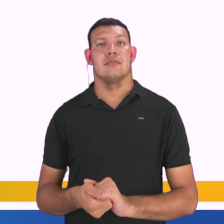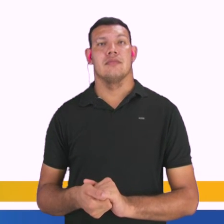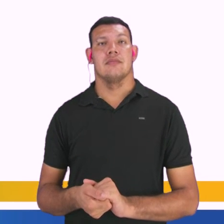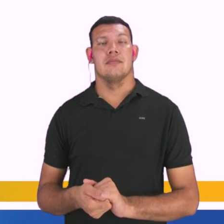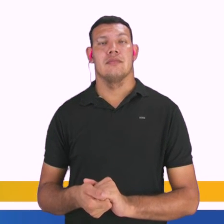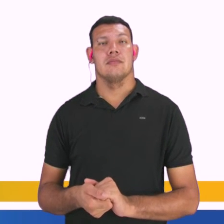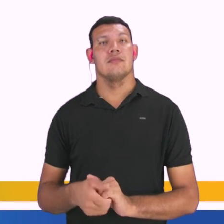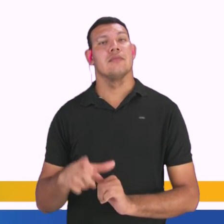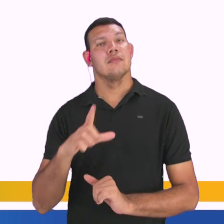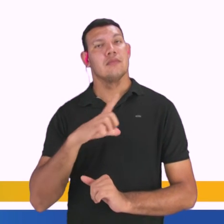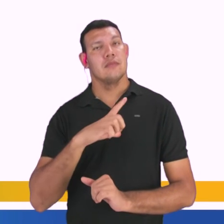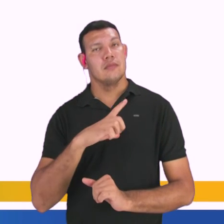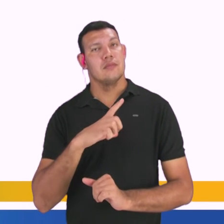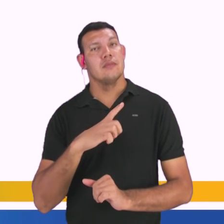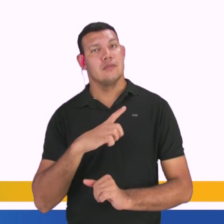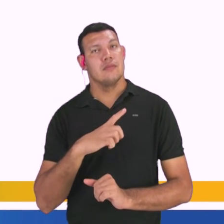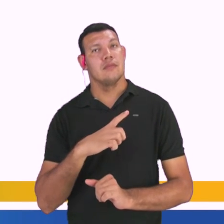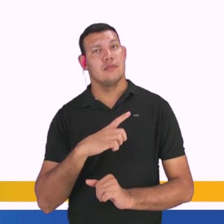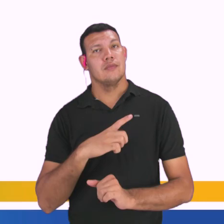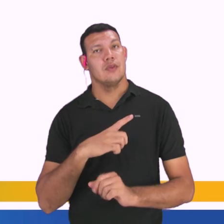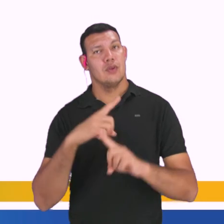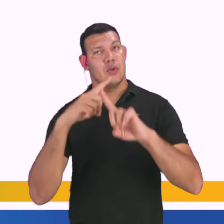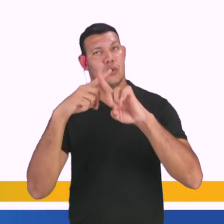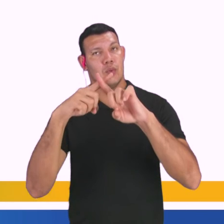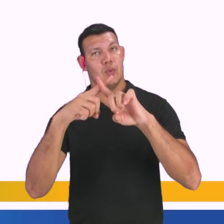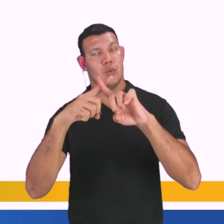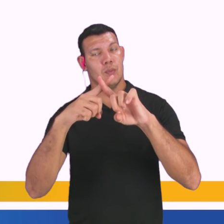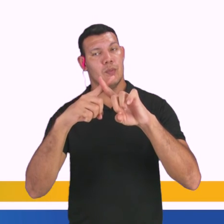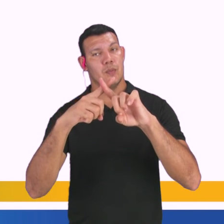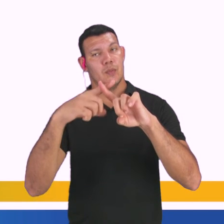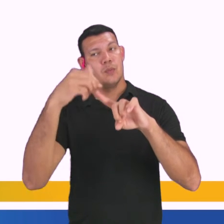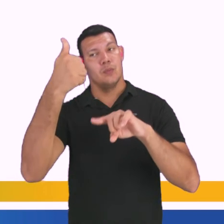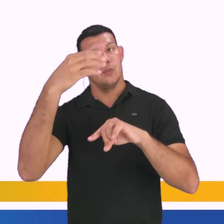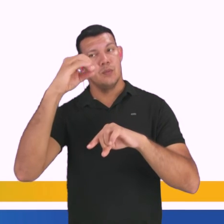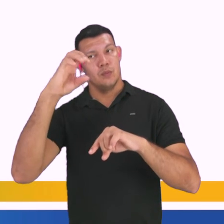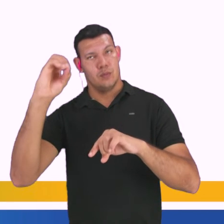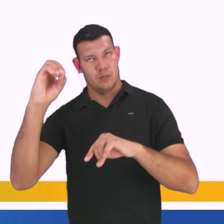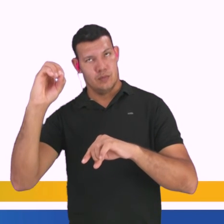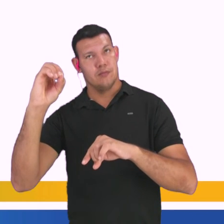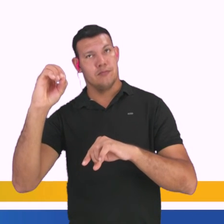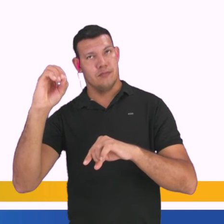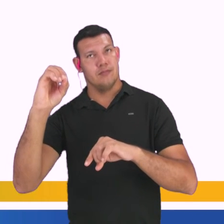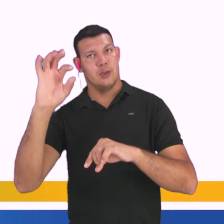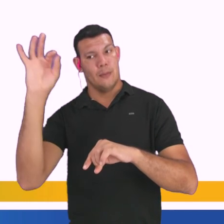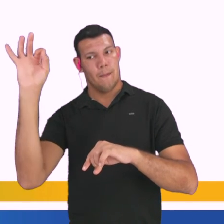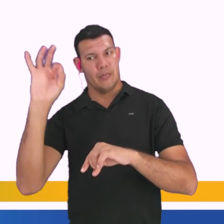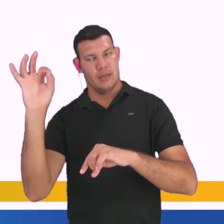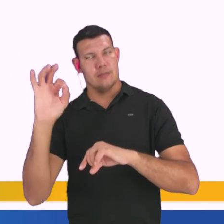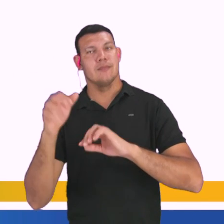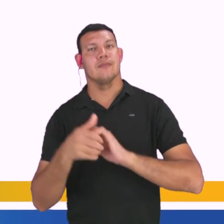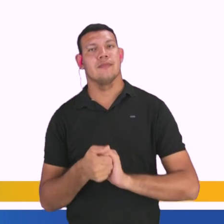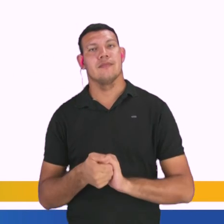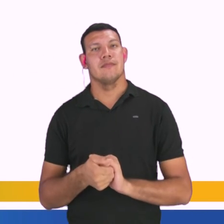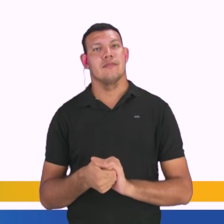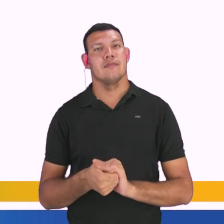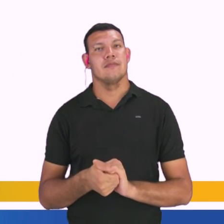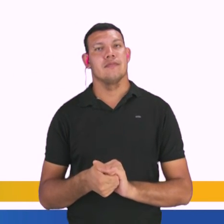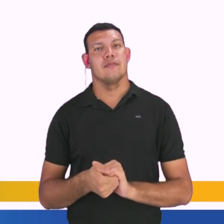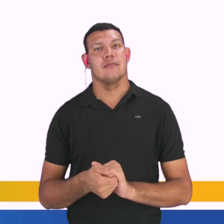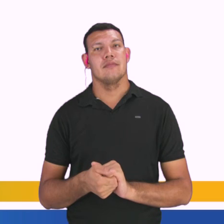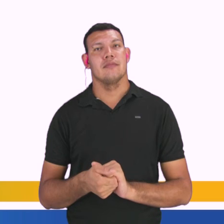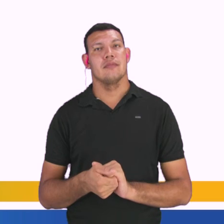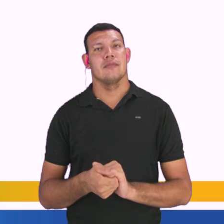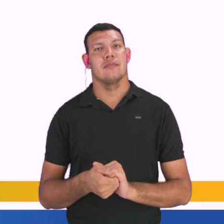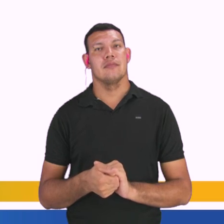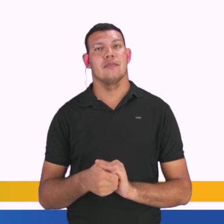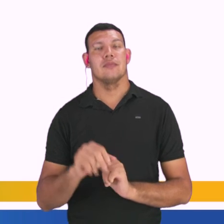uma gera três mas que nós podemos também colocar ela da forma de porcentagem Então